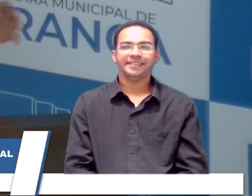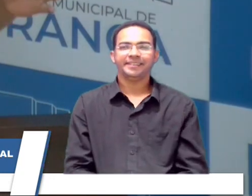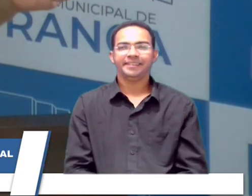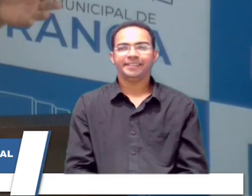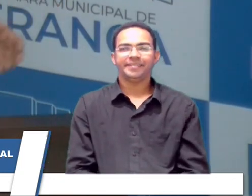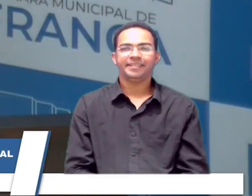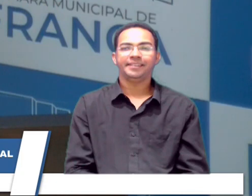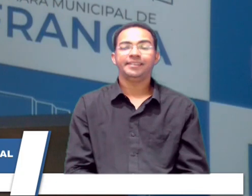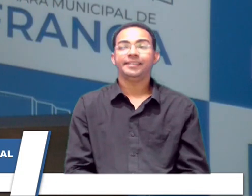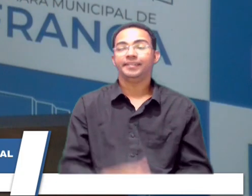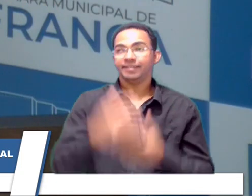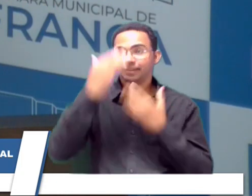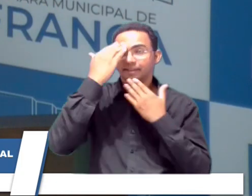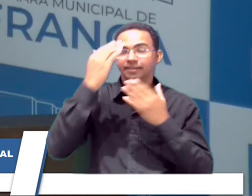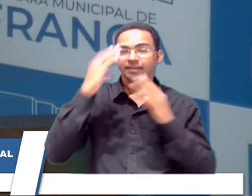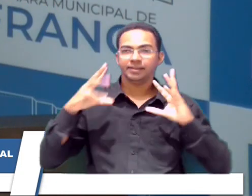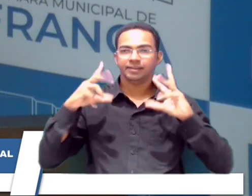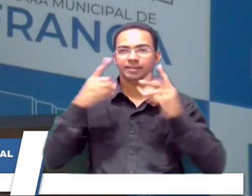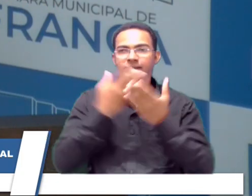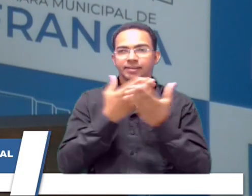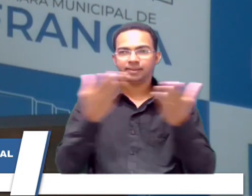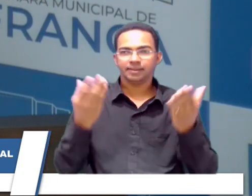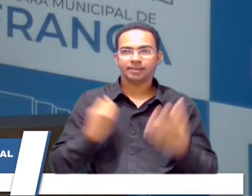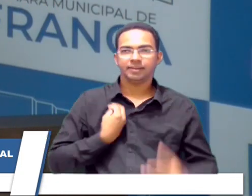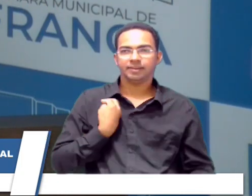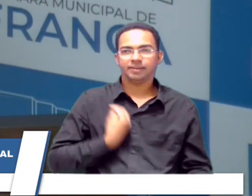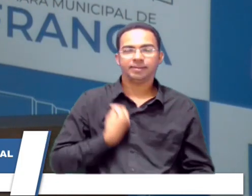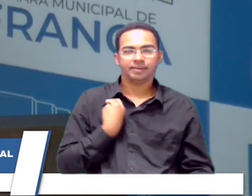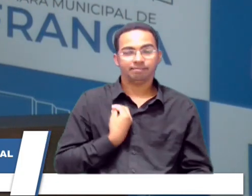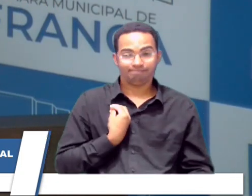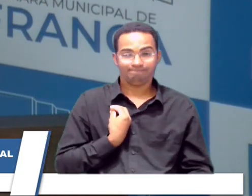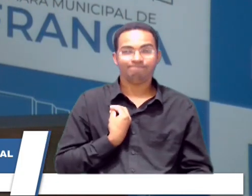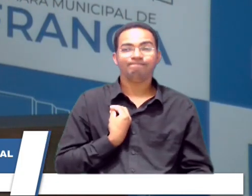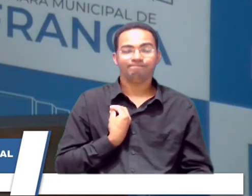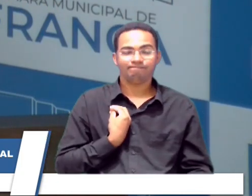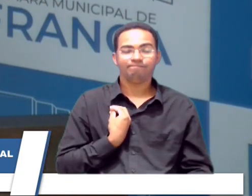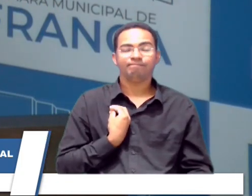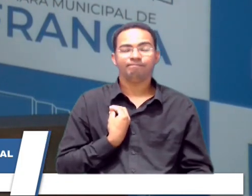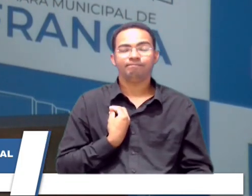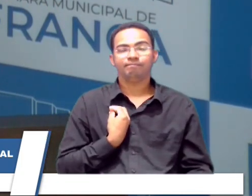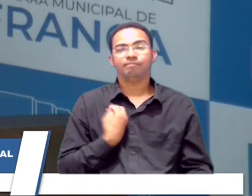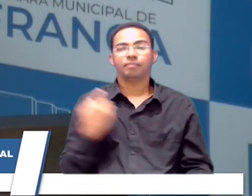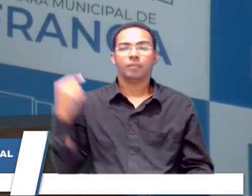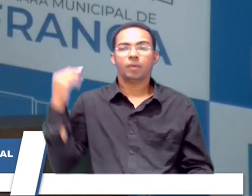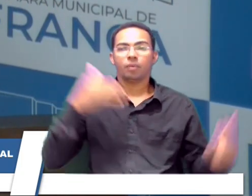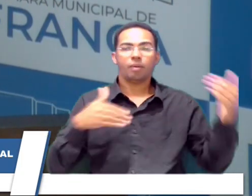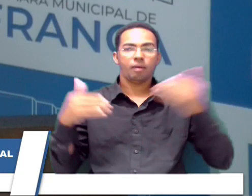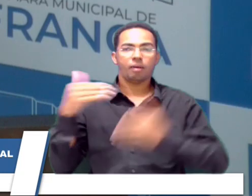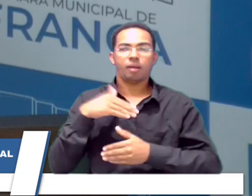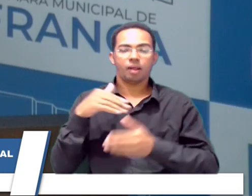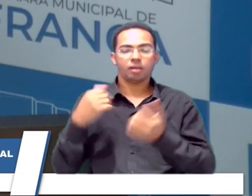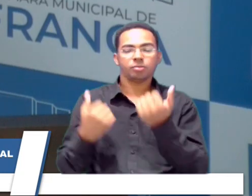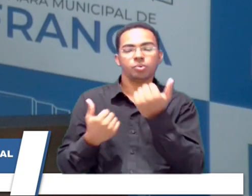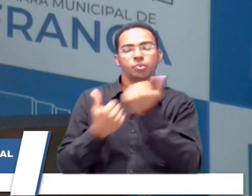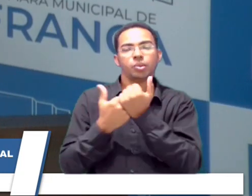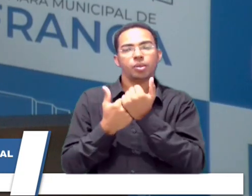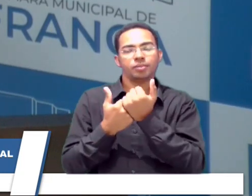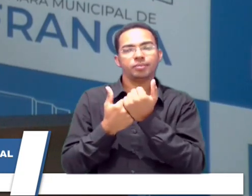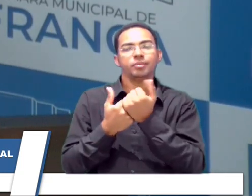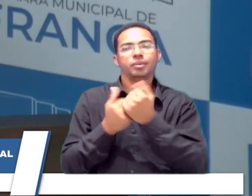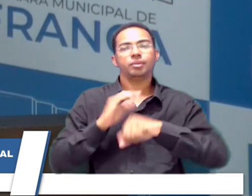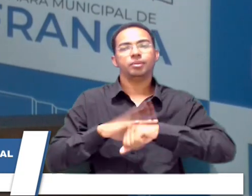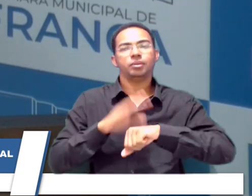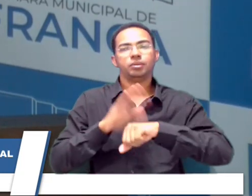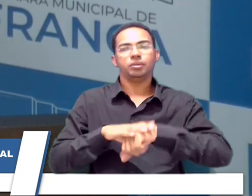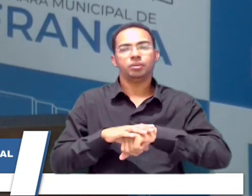Quero agradecer a todos aqui que estão presentes, que vieram aqui nos apoiar. E